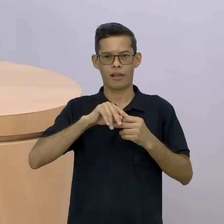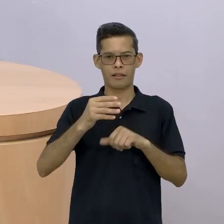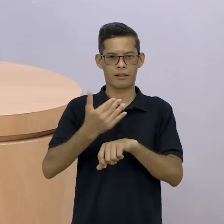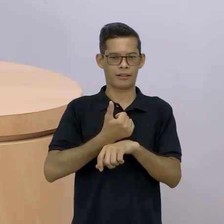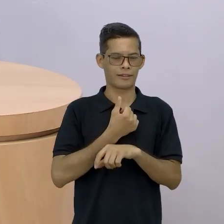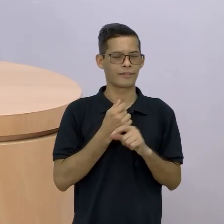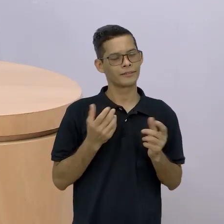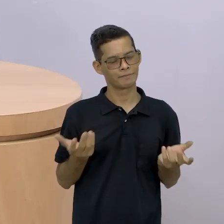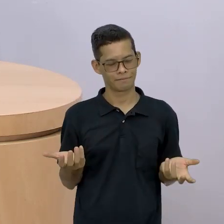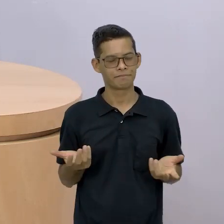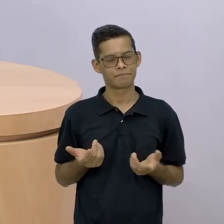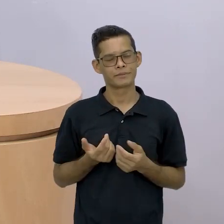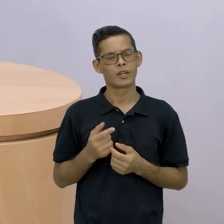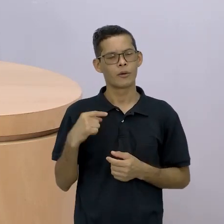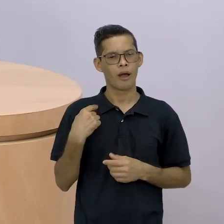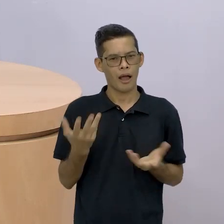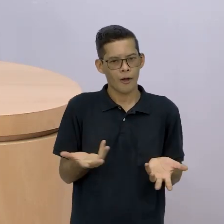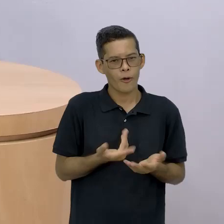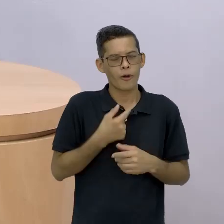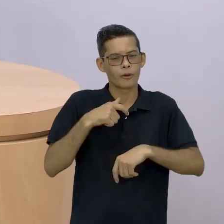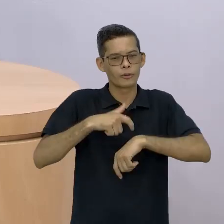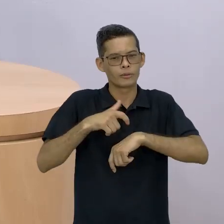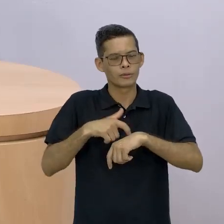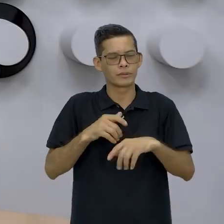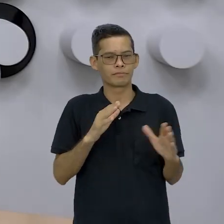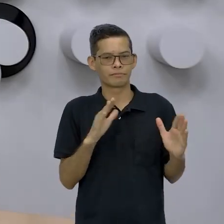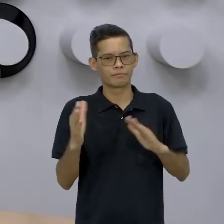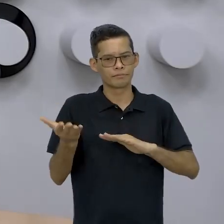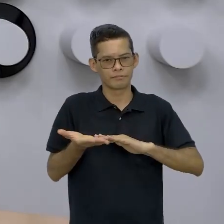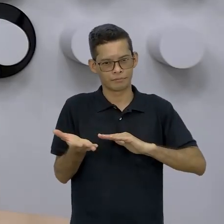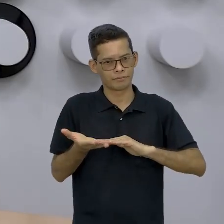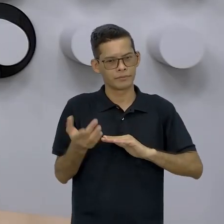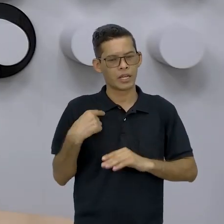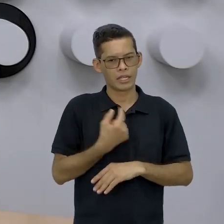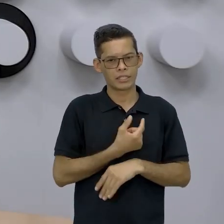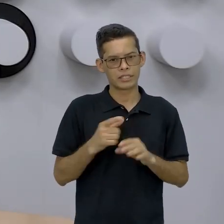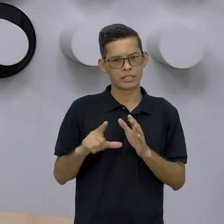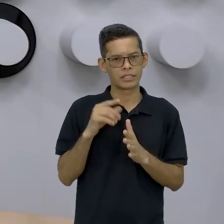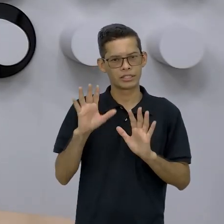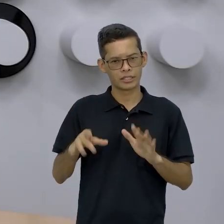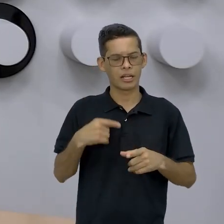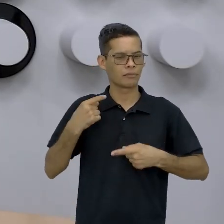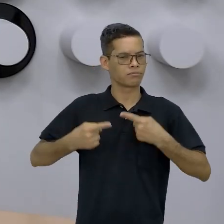em tempos pós-modernos, que numa aula a gente até chegou a discutir isso, né?